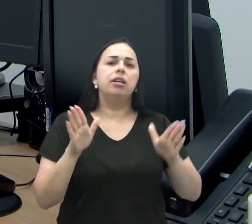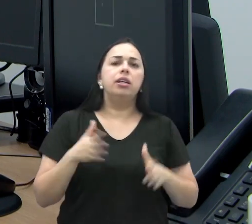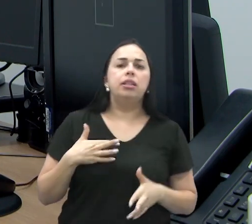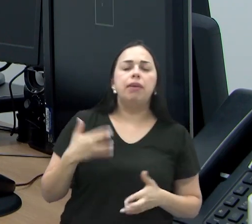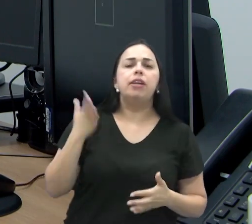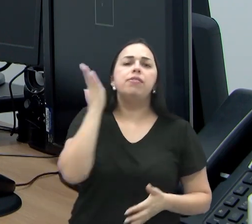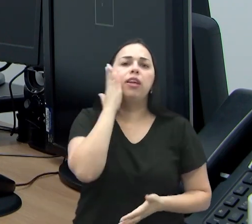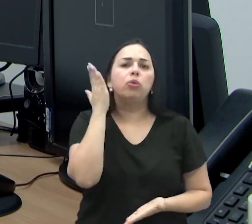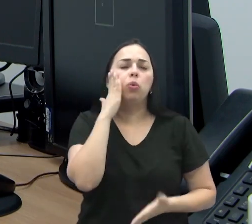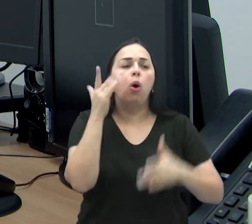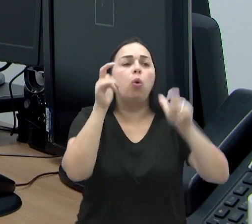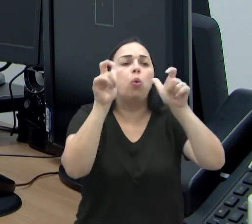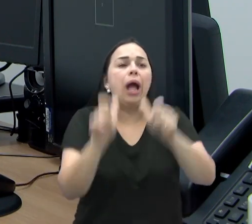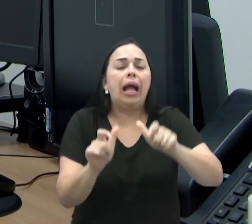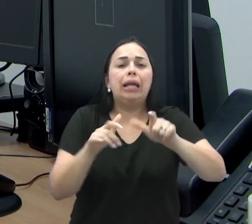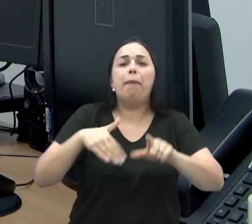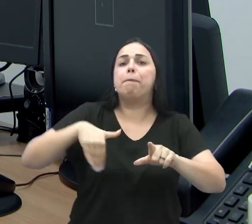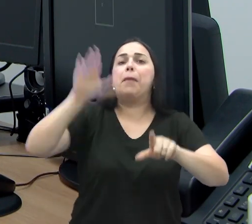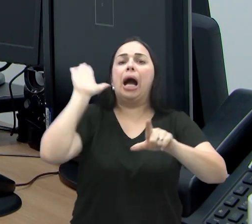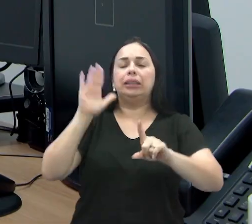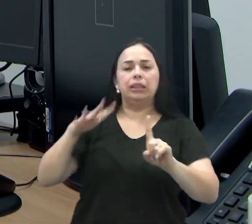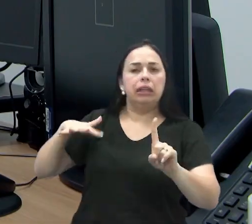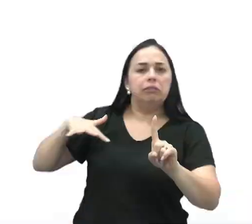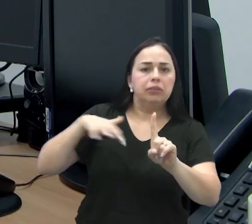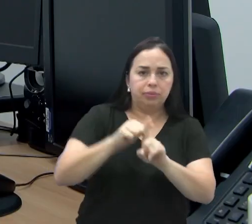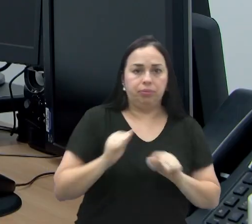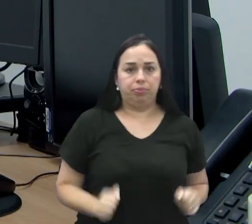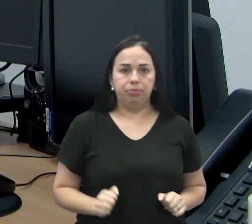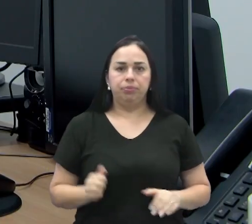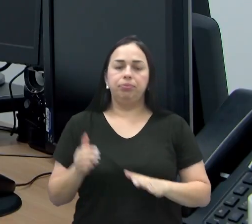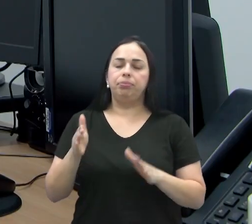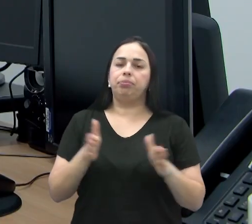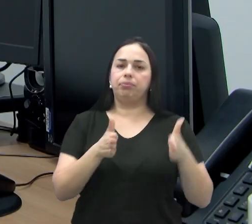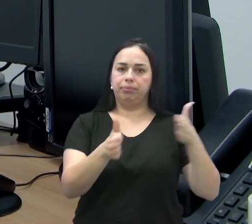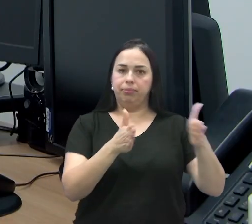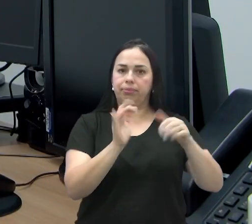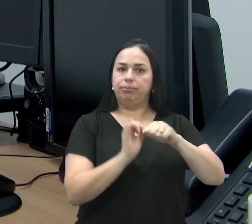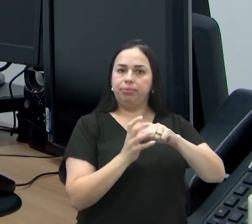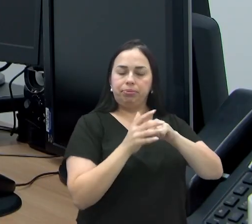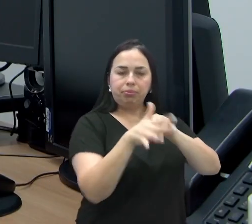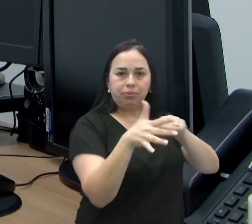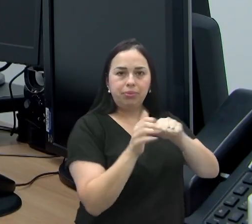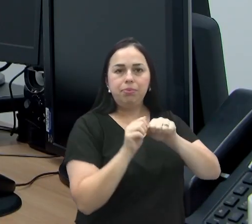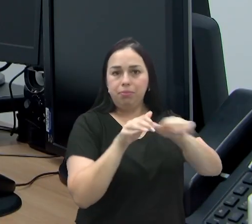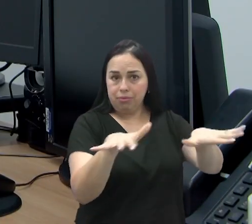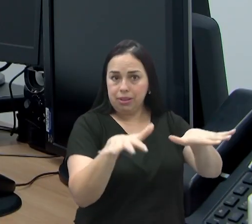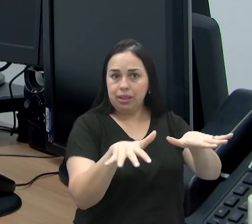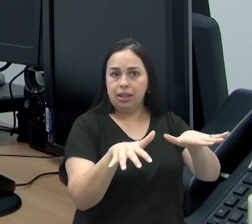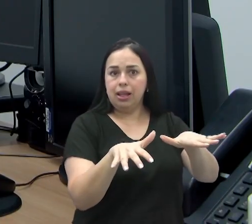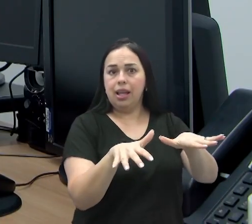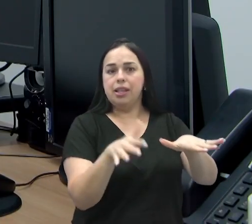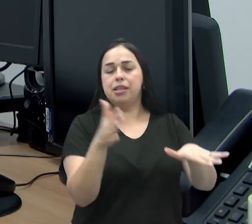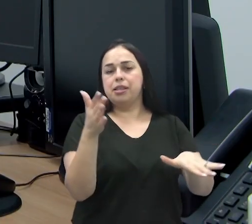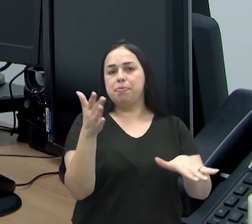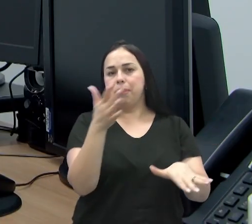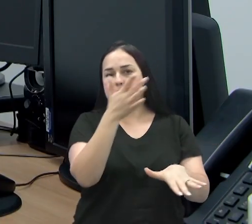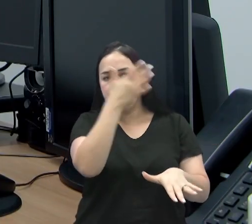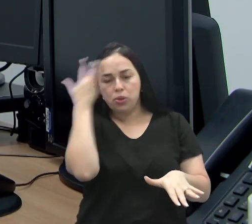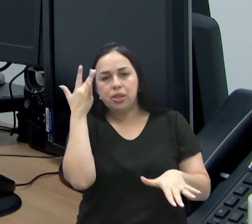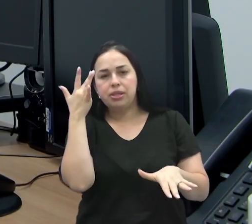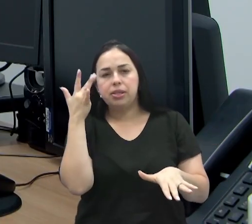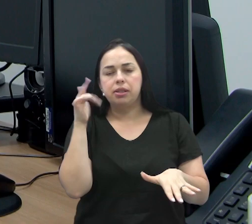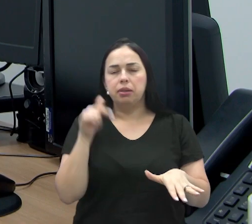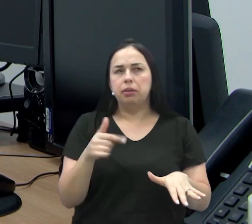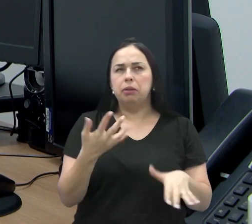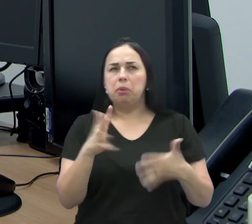mais acidente ou que tem mais necessidade dessa intervenção. A pandemia, ela mudou muito a forma que as pessoas se locomovem, né? Uma parcela